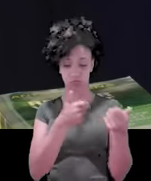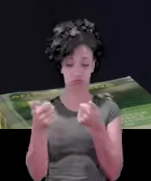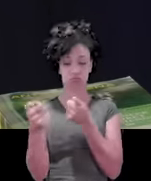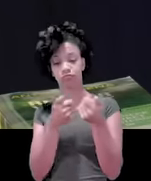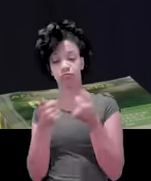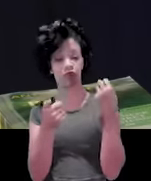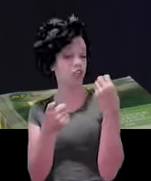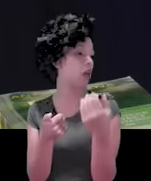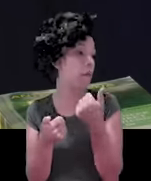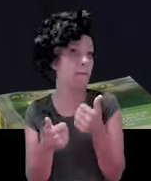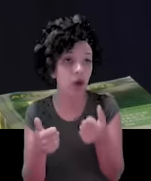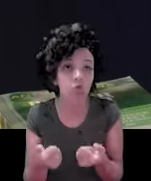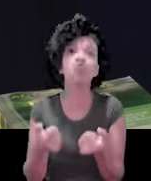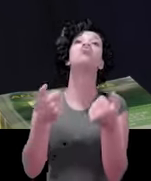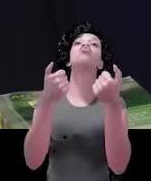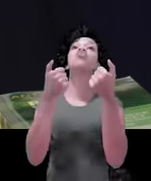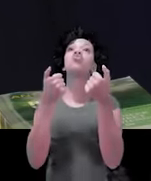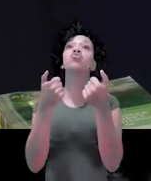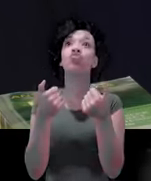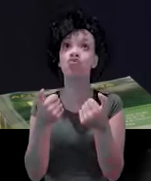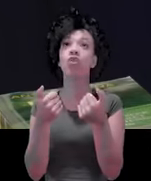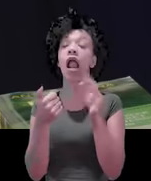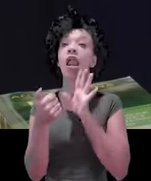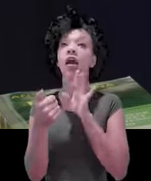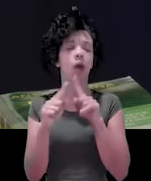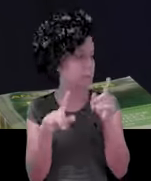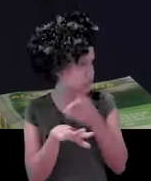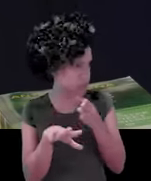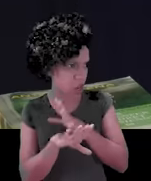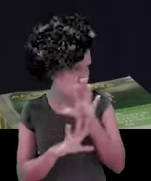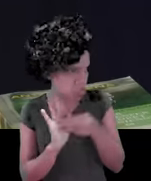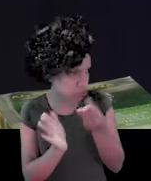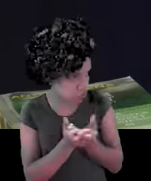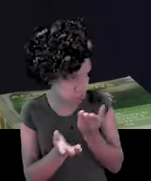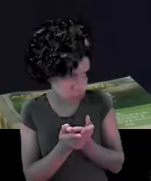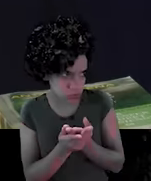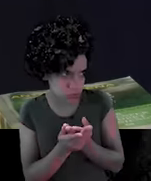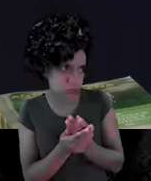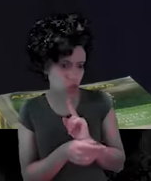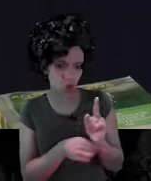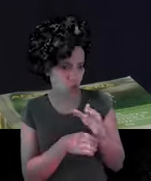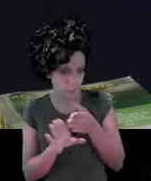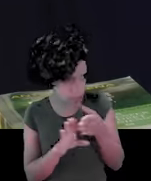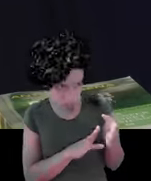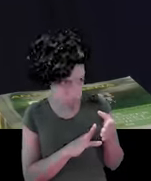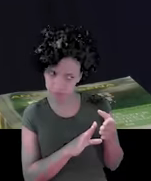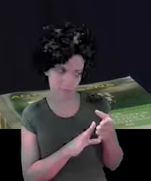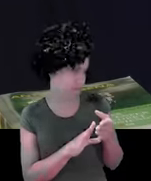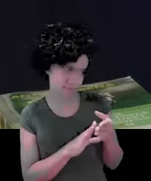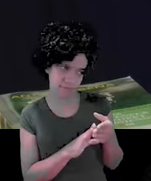puxar a mãe é para eu poder colher e tal mas o treinamento do piloto todo o estudo todo não tá para esses momentos